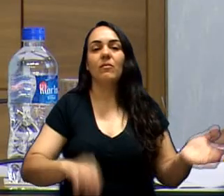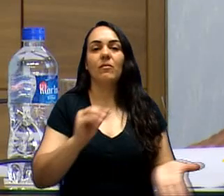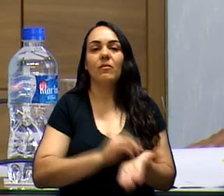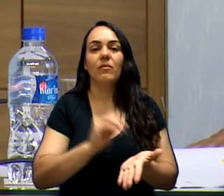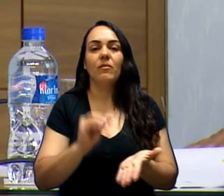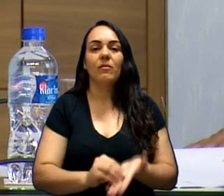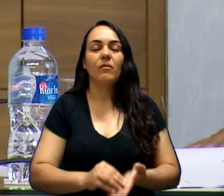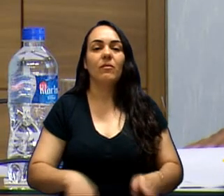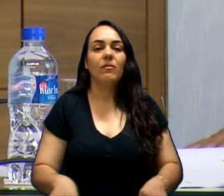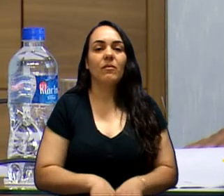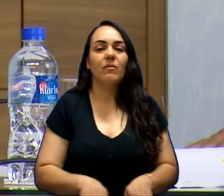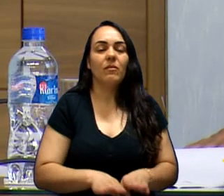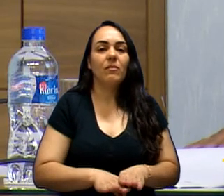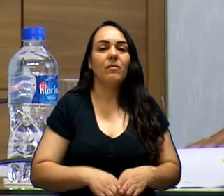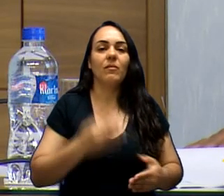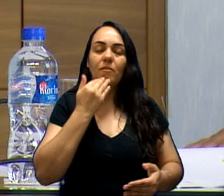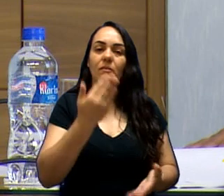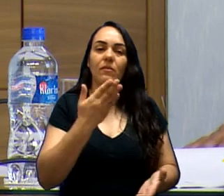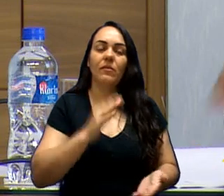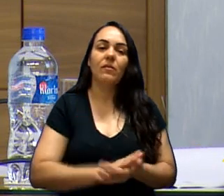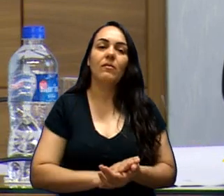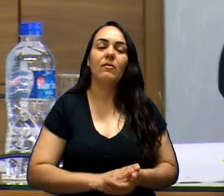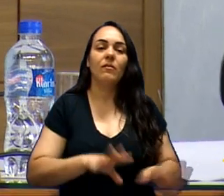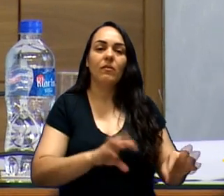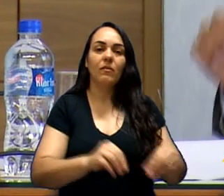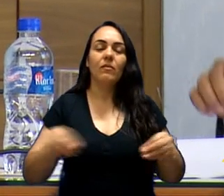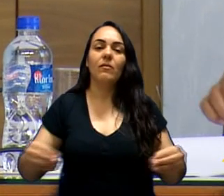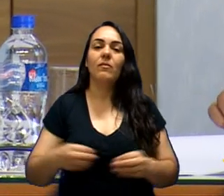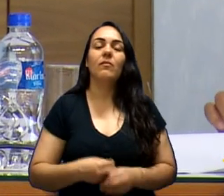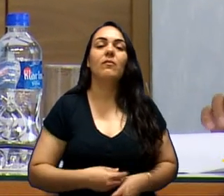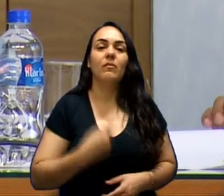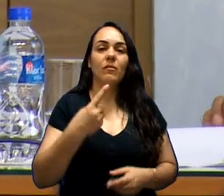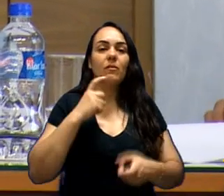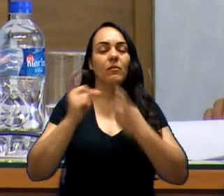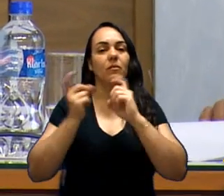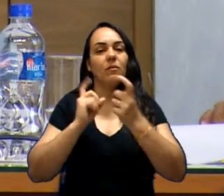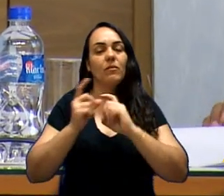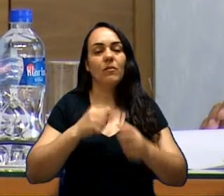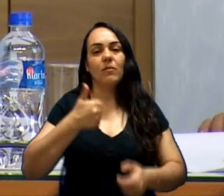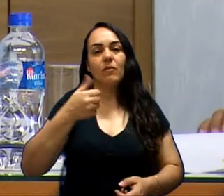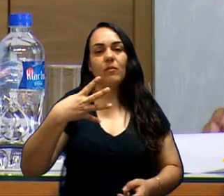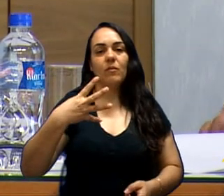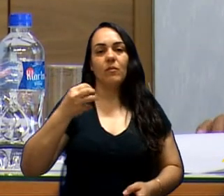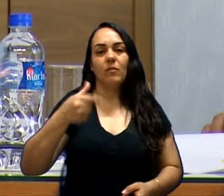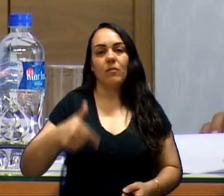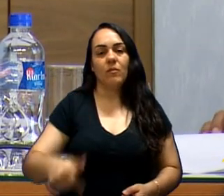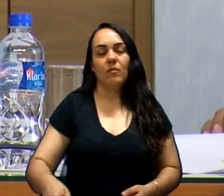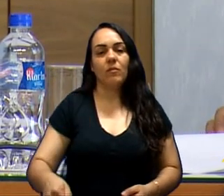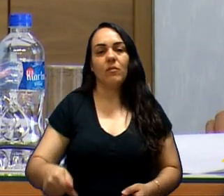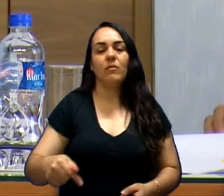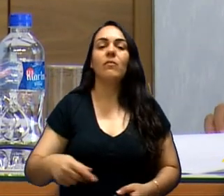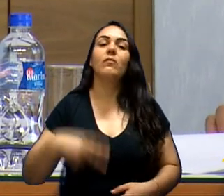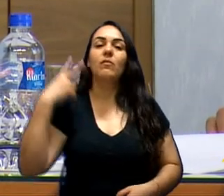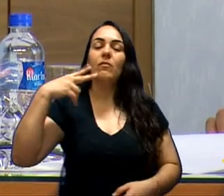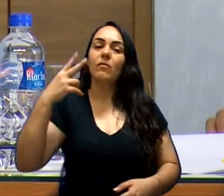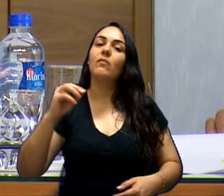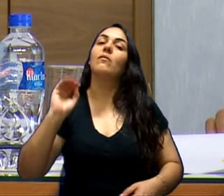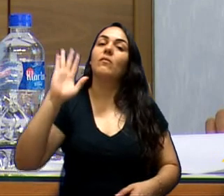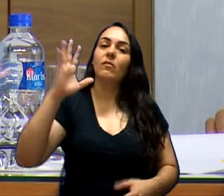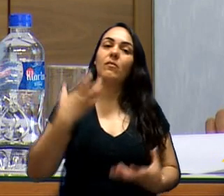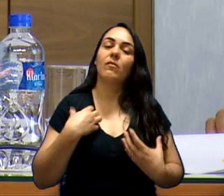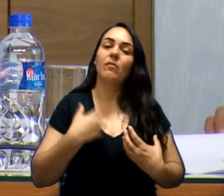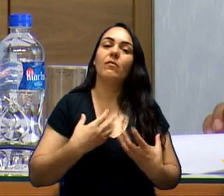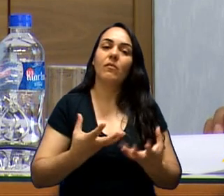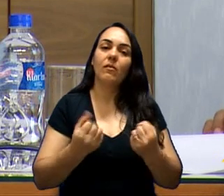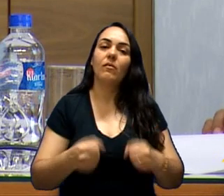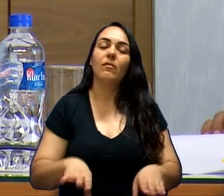pedir a retirada de pauta por uma sessão do 147, os vereadores que concordam pelo menos como estão, por